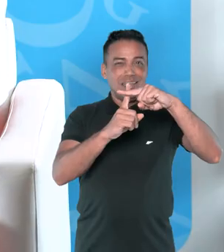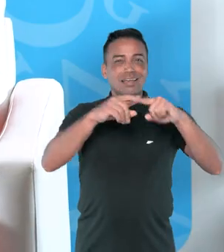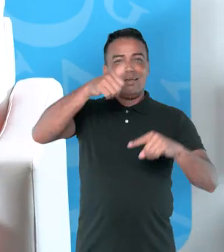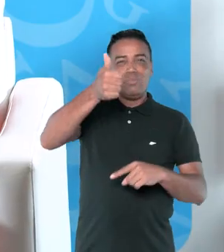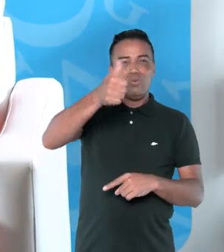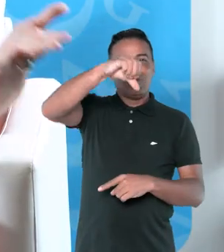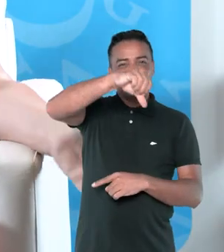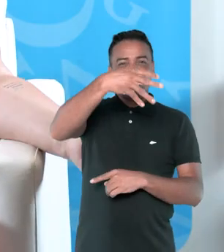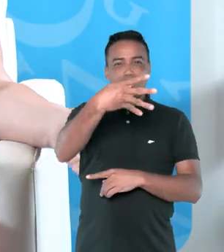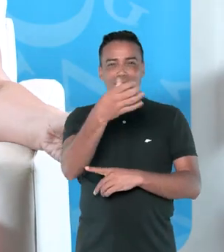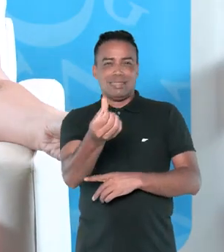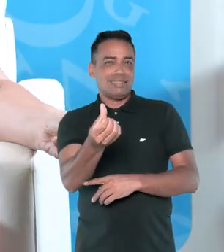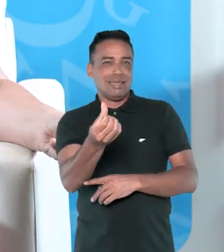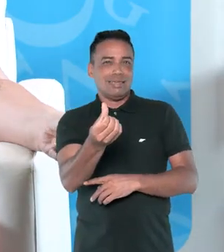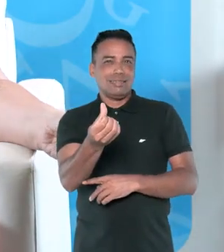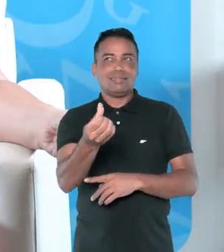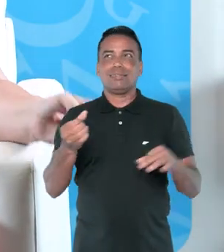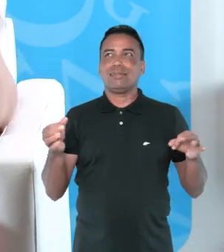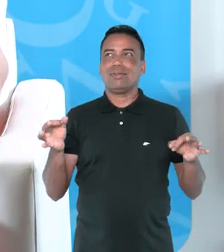eu fui atender em